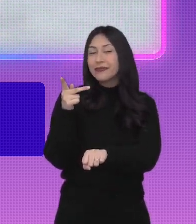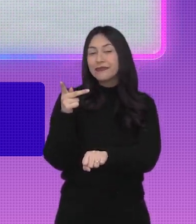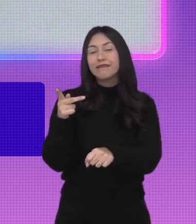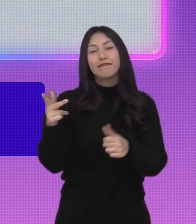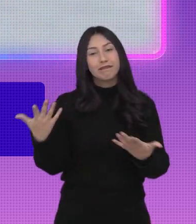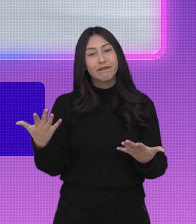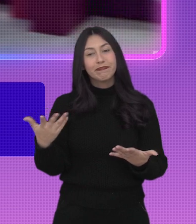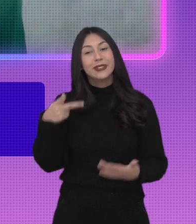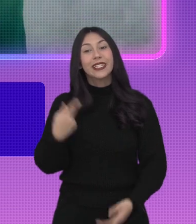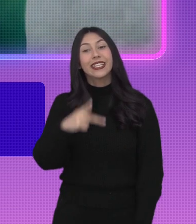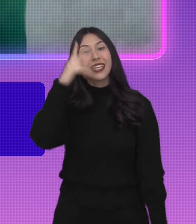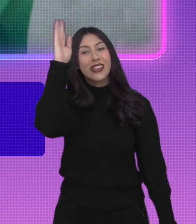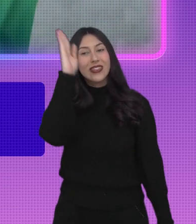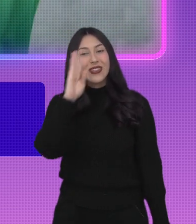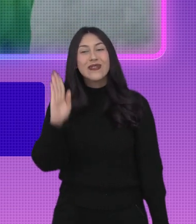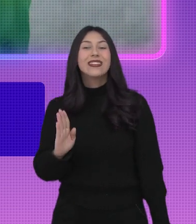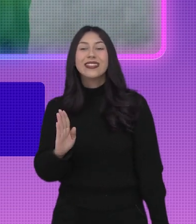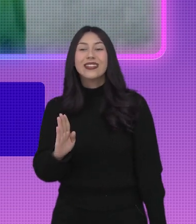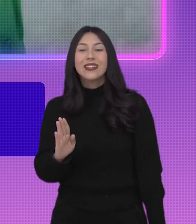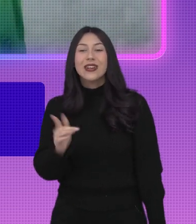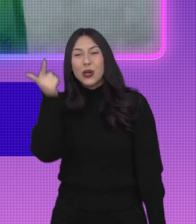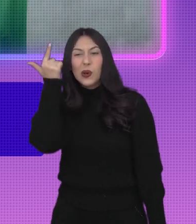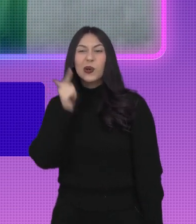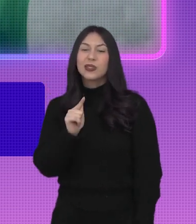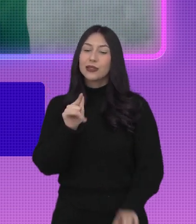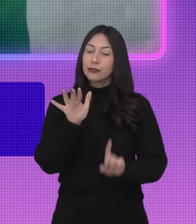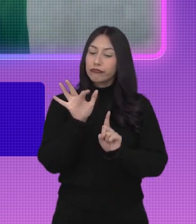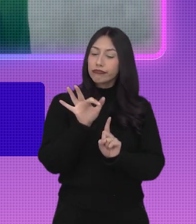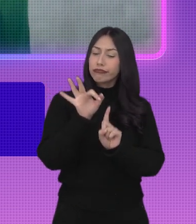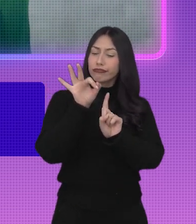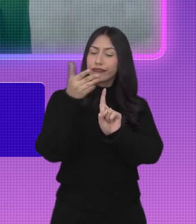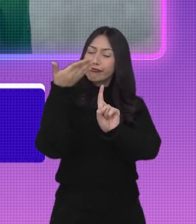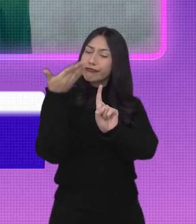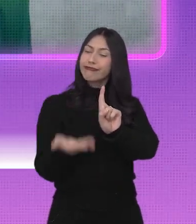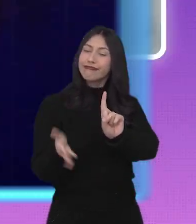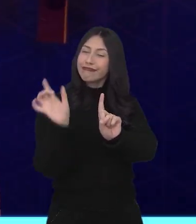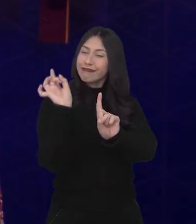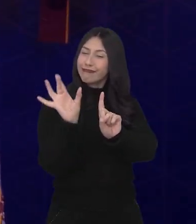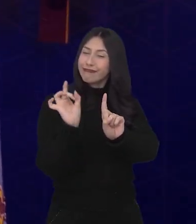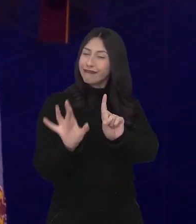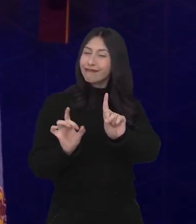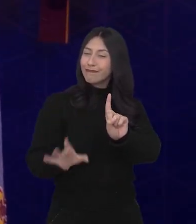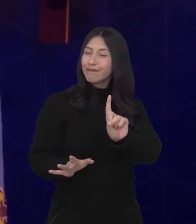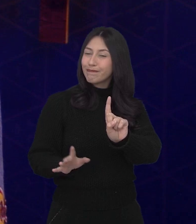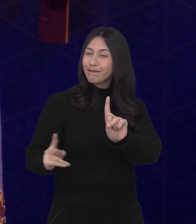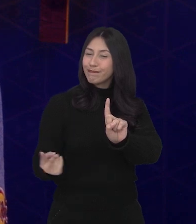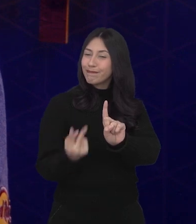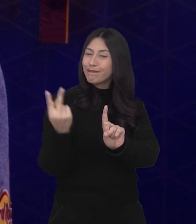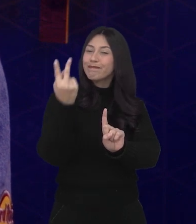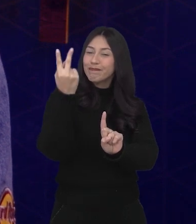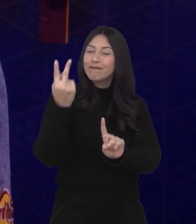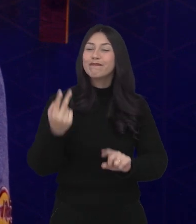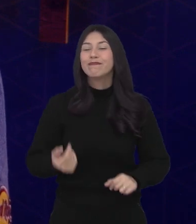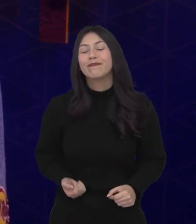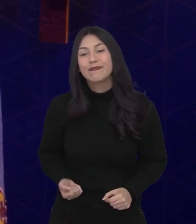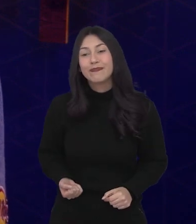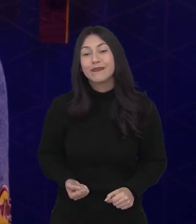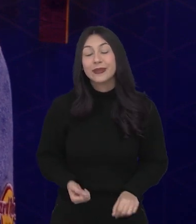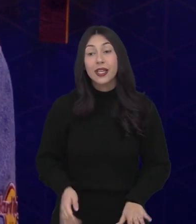Então, atletas brasileiros aí ganhando destaque em outras modalidades